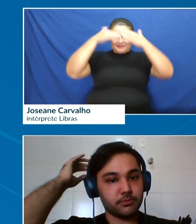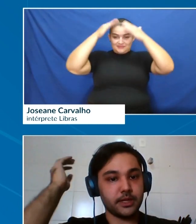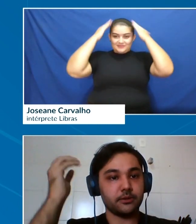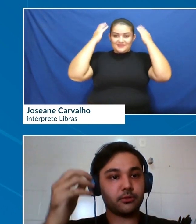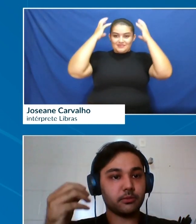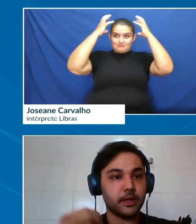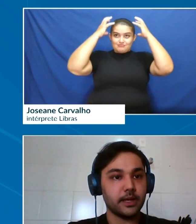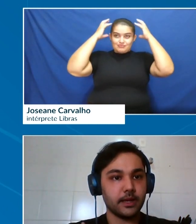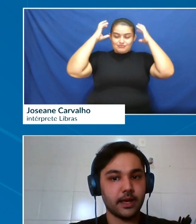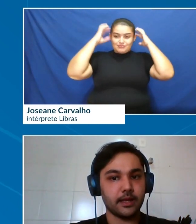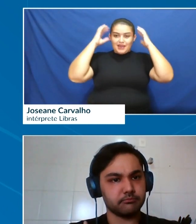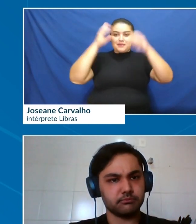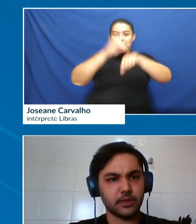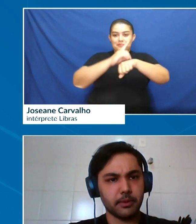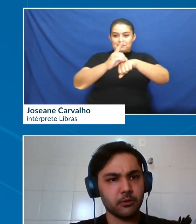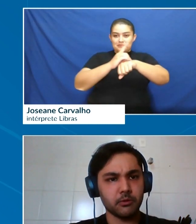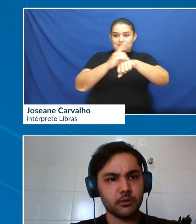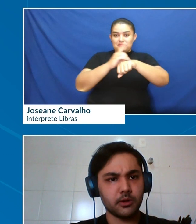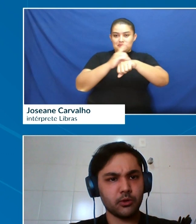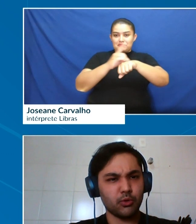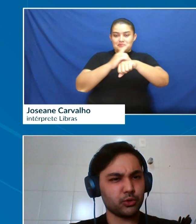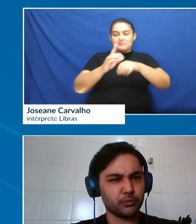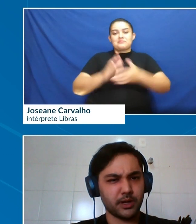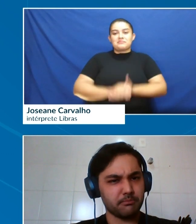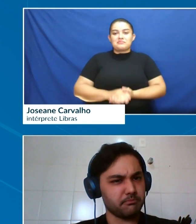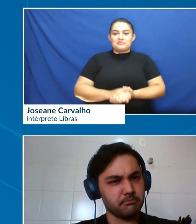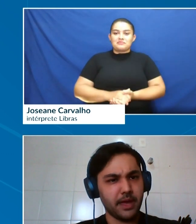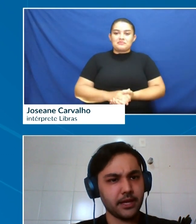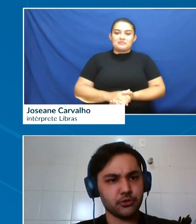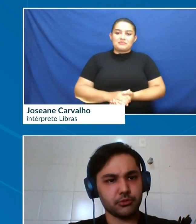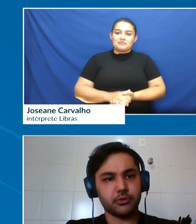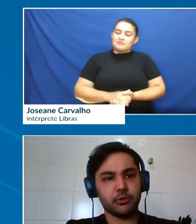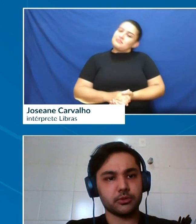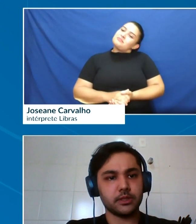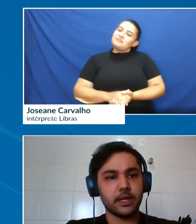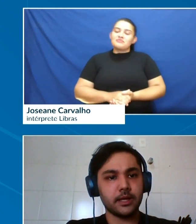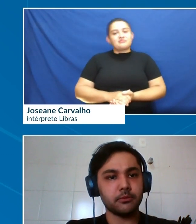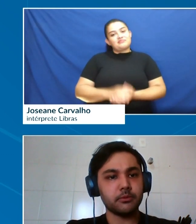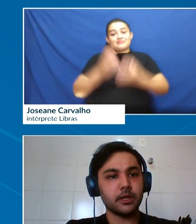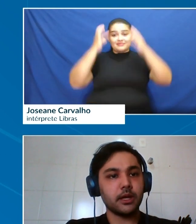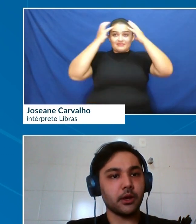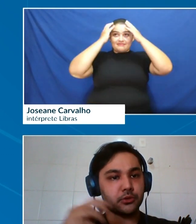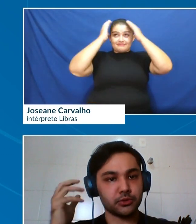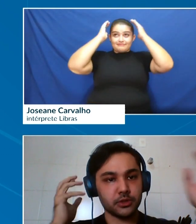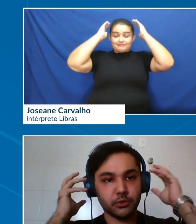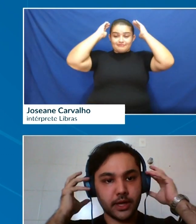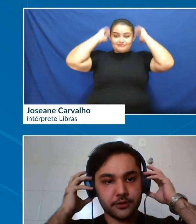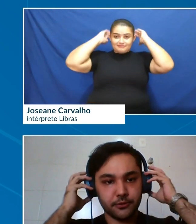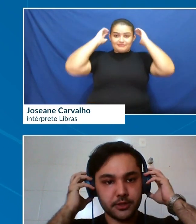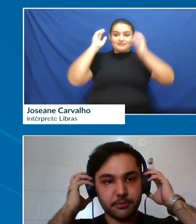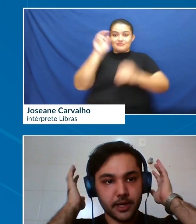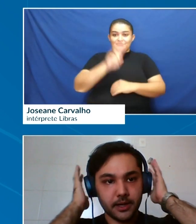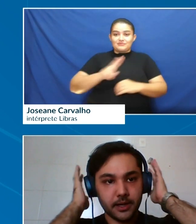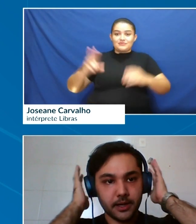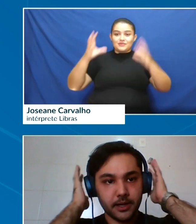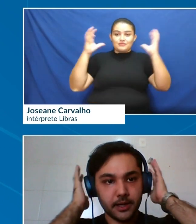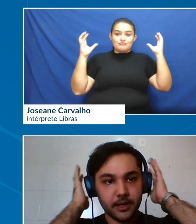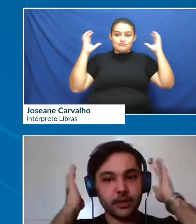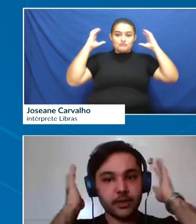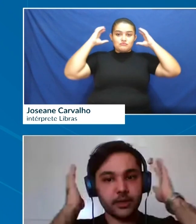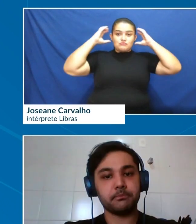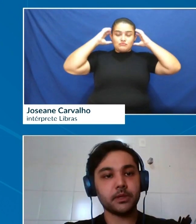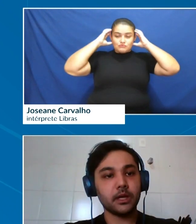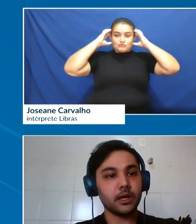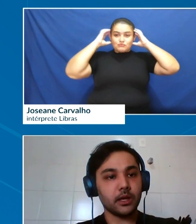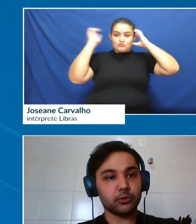escuros, preto. Ele é tamanho curto para médio, que eu considero. Eu estou usando um headphone para poder